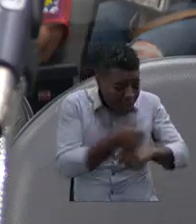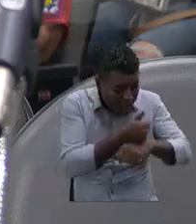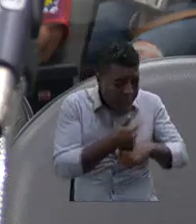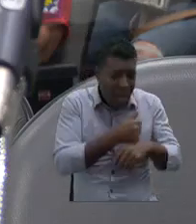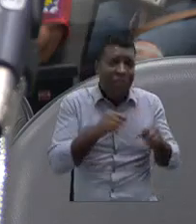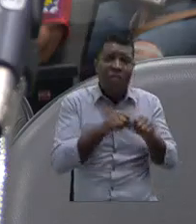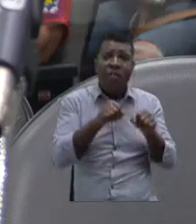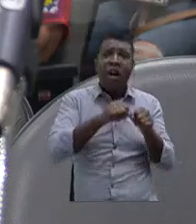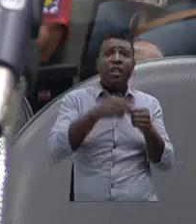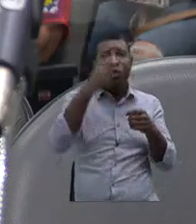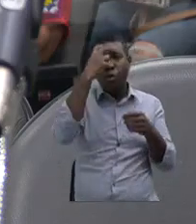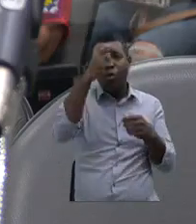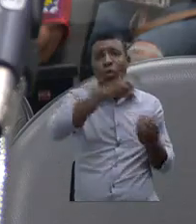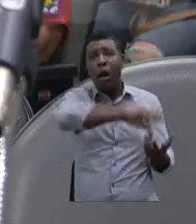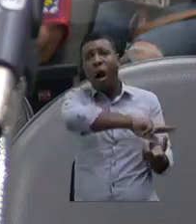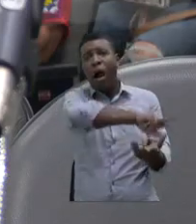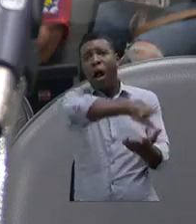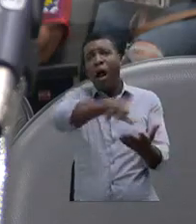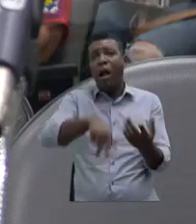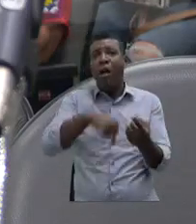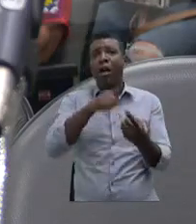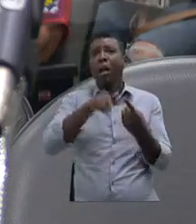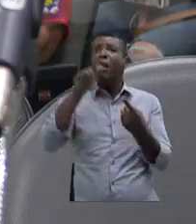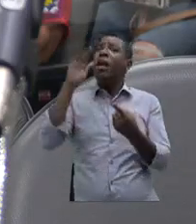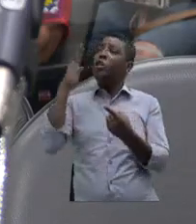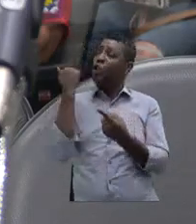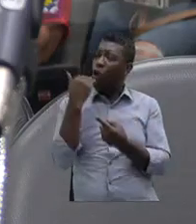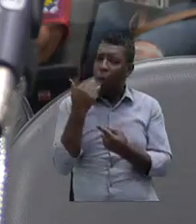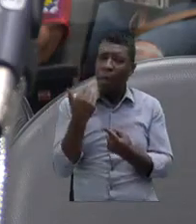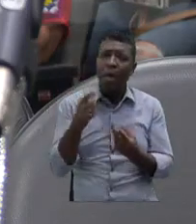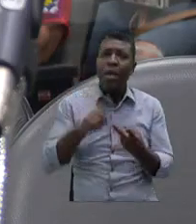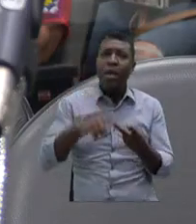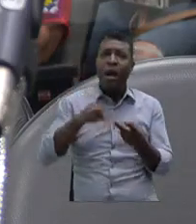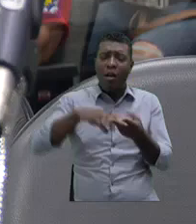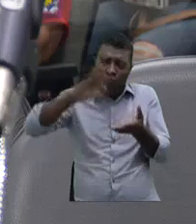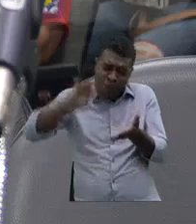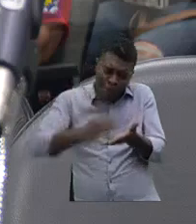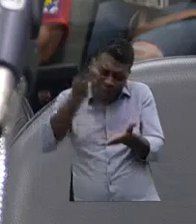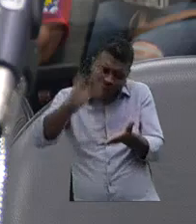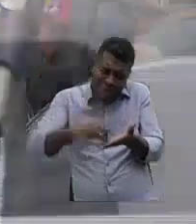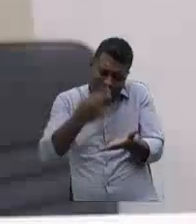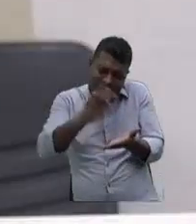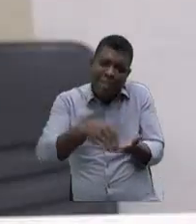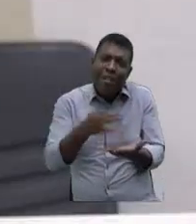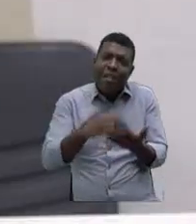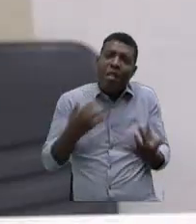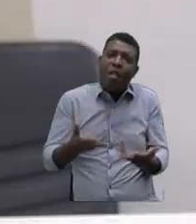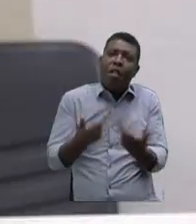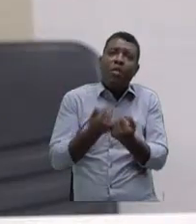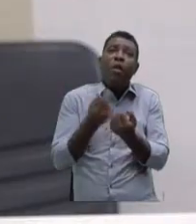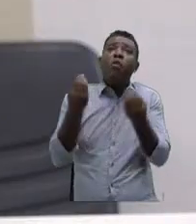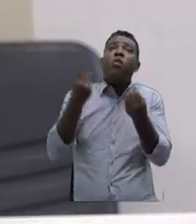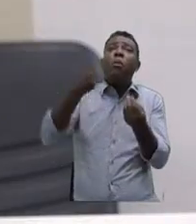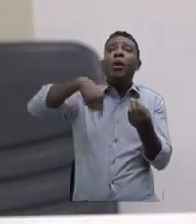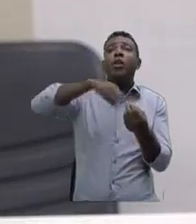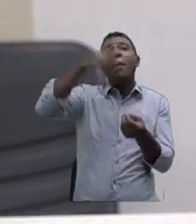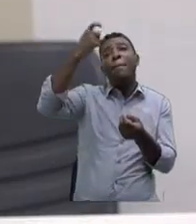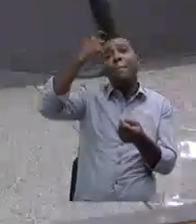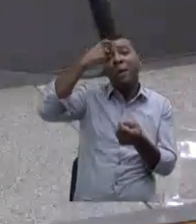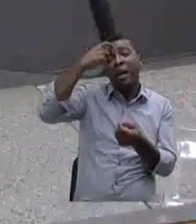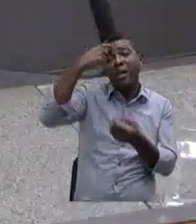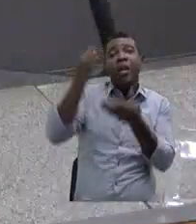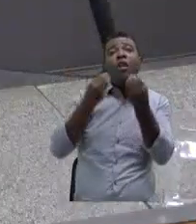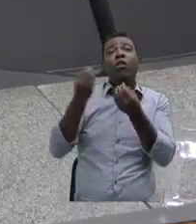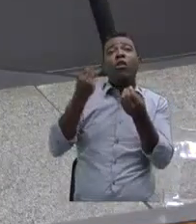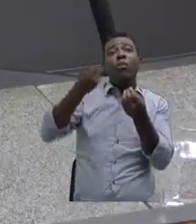diferentes áreas, da gastronomia, né, aos bordados. Então, como é que a gente pensa, né? E como é que a gente